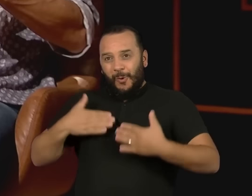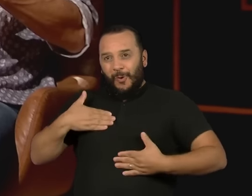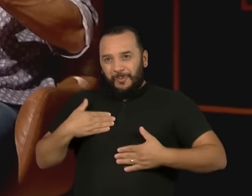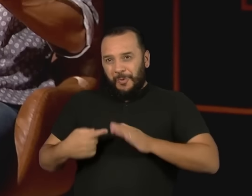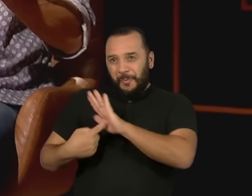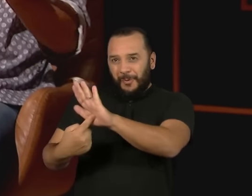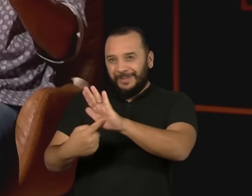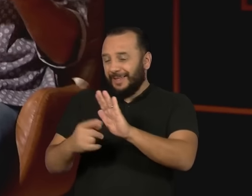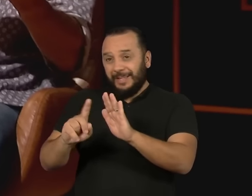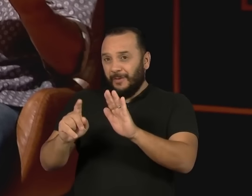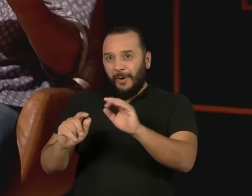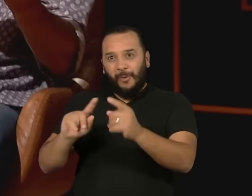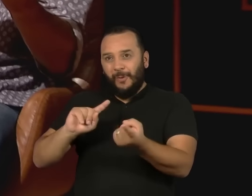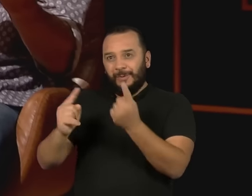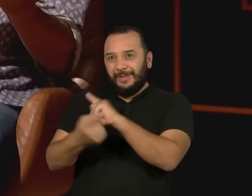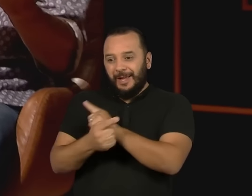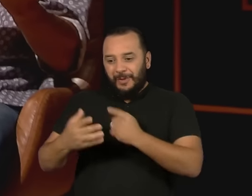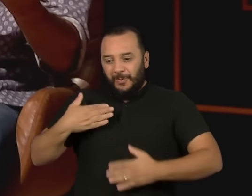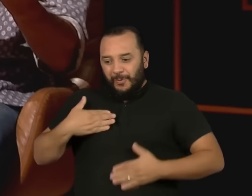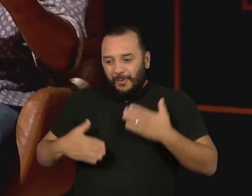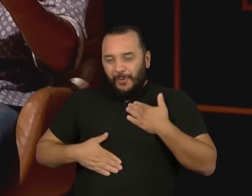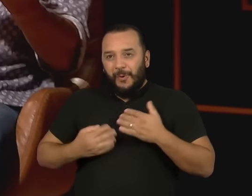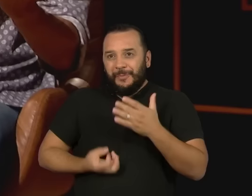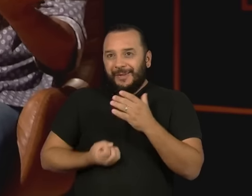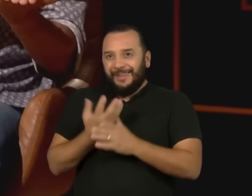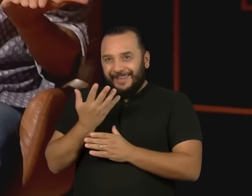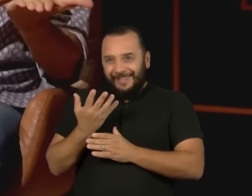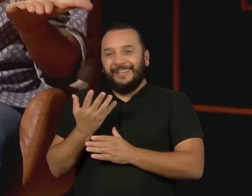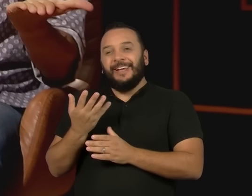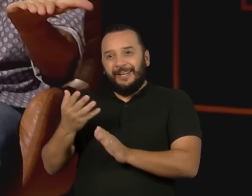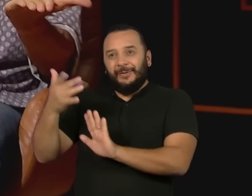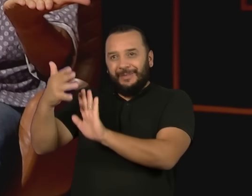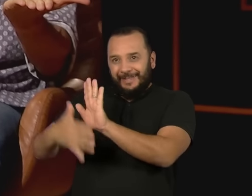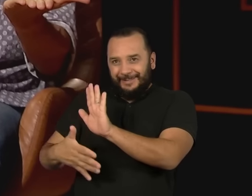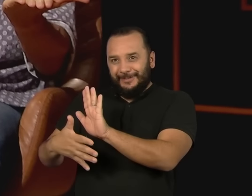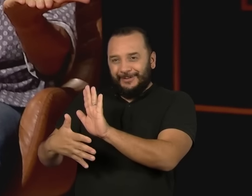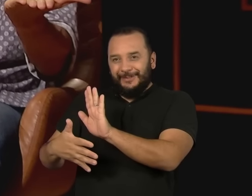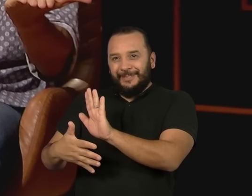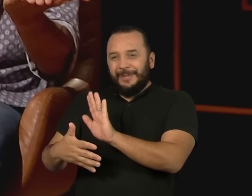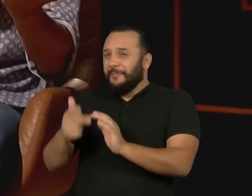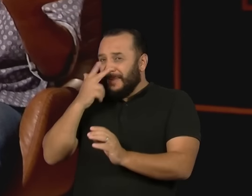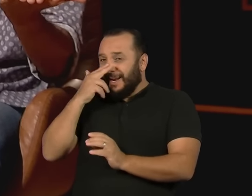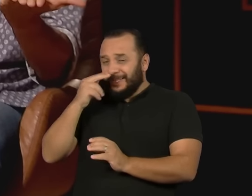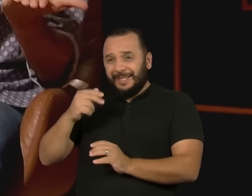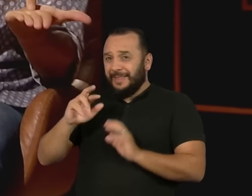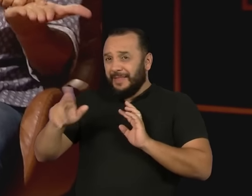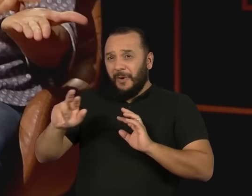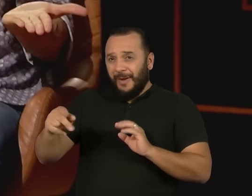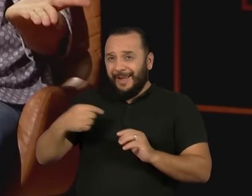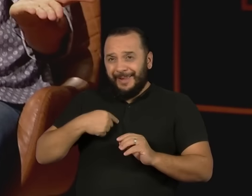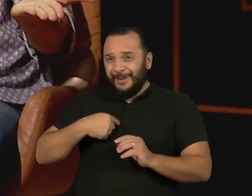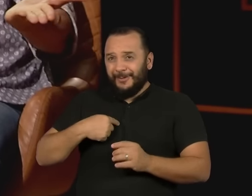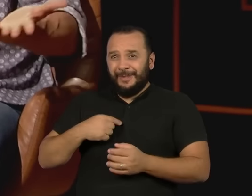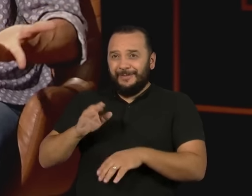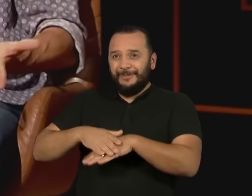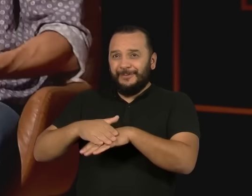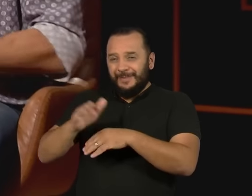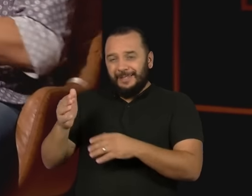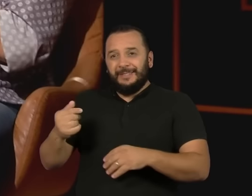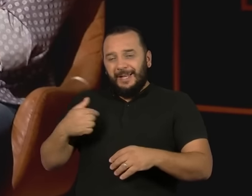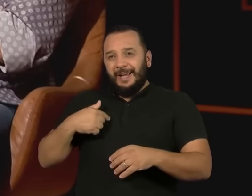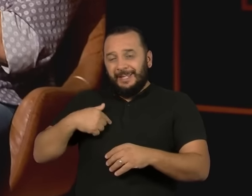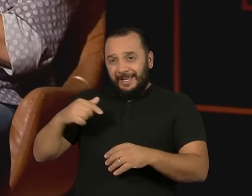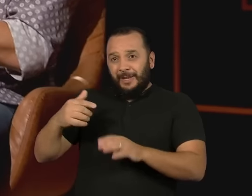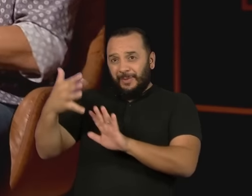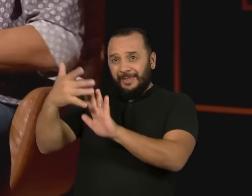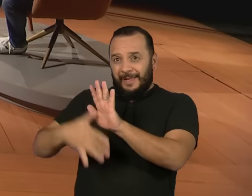vem um texto que quando vai para o papel parece que é outra pessoa que escreveu, parece que não foi você. E aí você vai ressignificar aquilo com um personagem, no